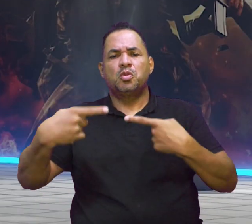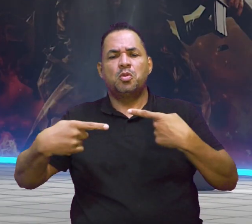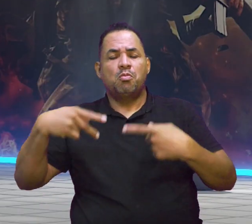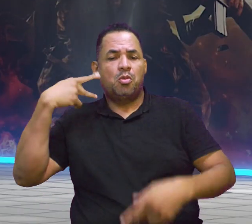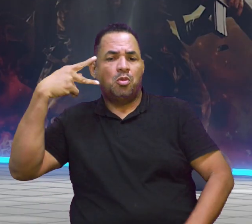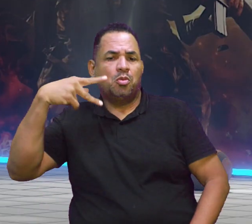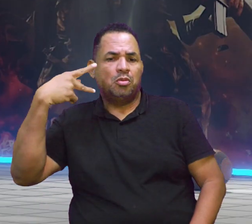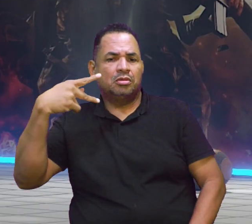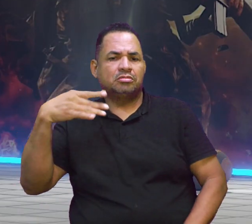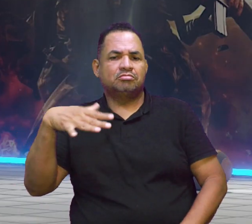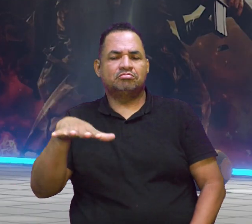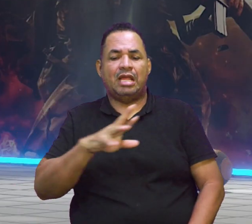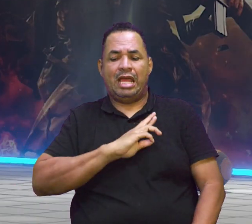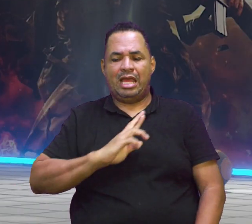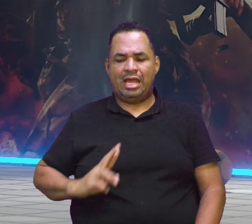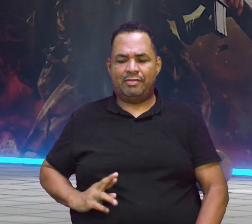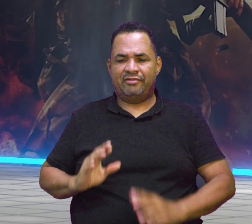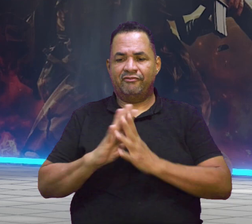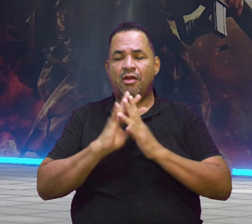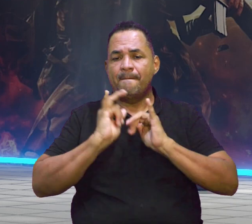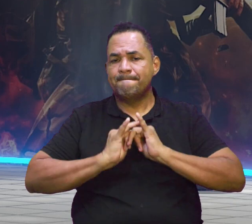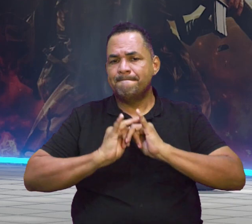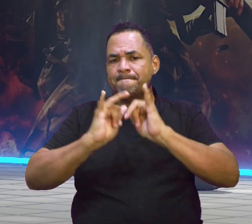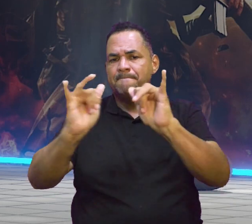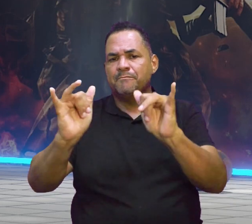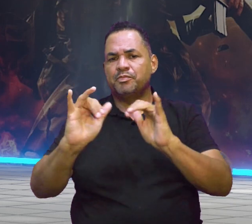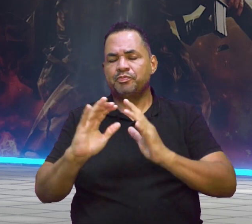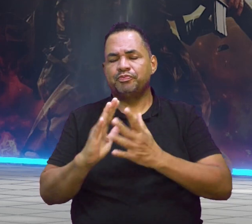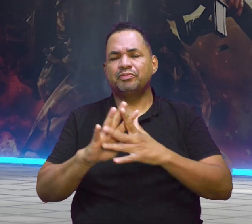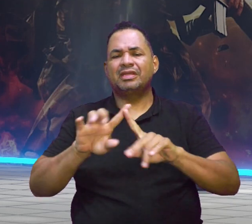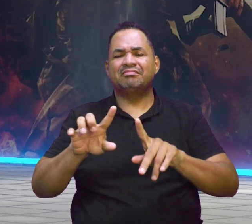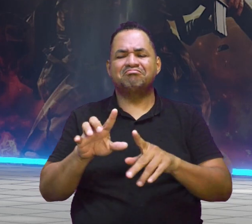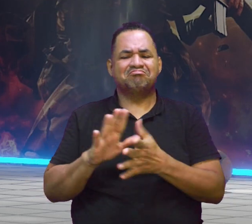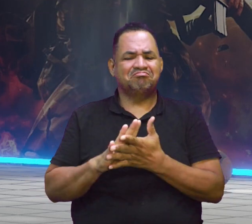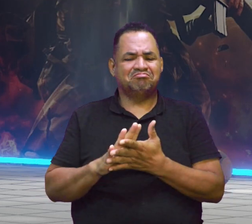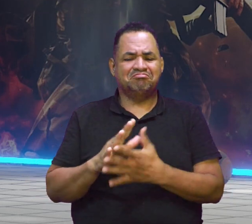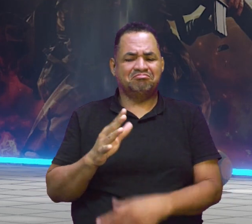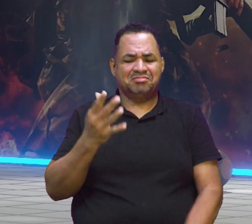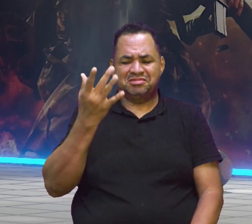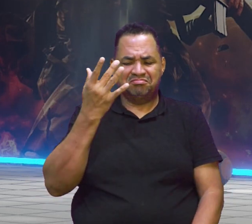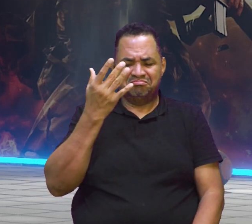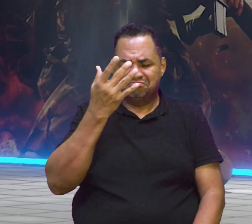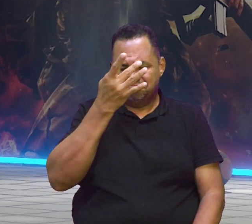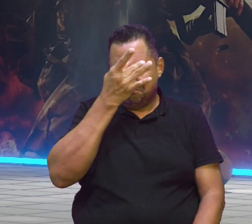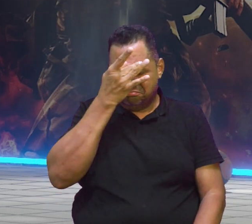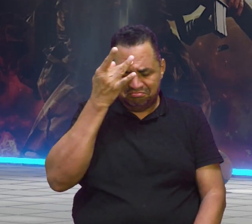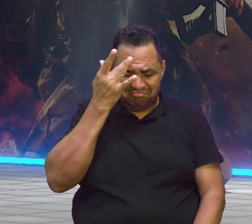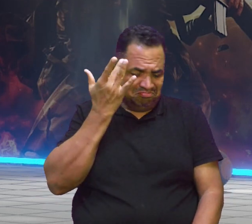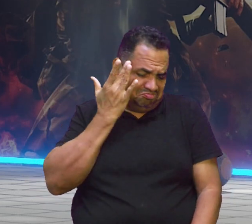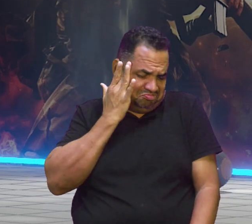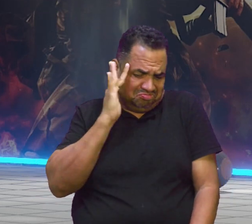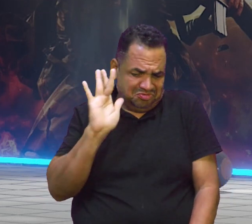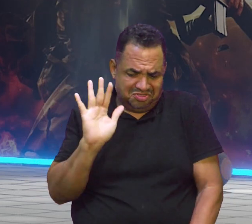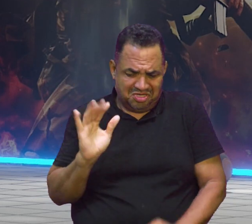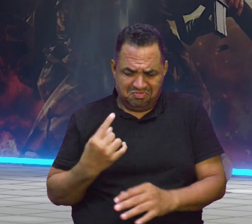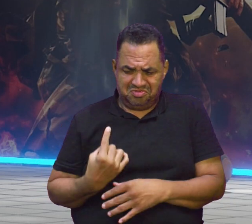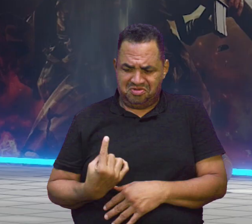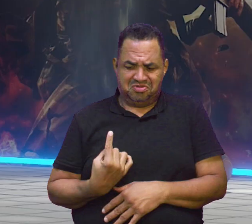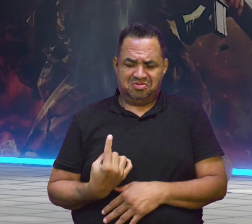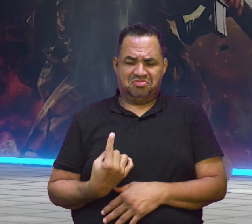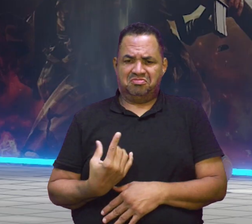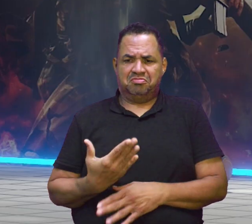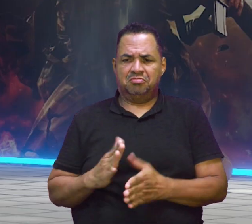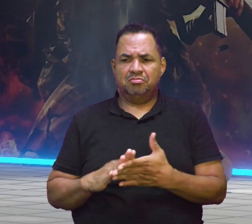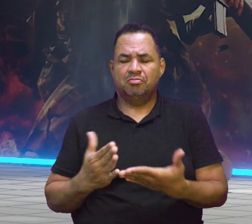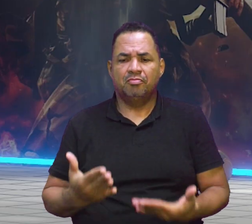ela foi proclamada, só que as pessoas não sabiam de nada. Então, essas